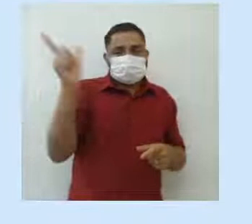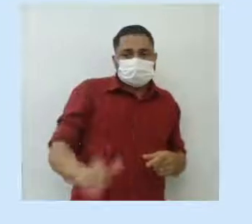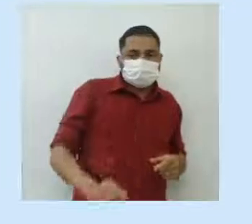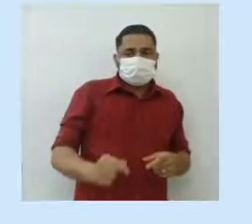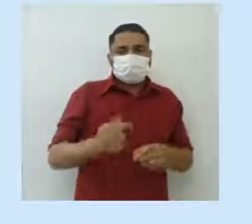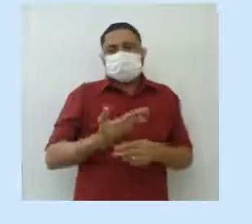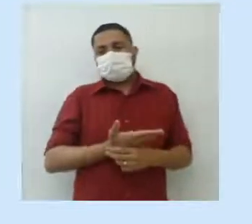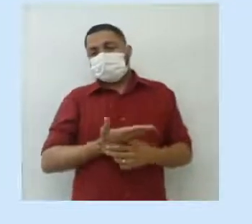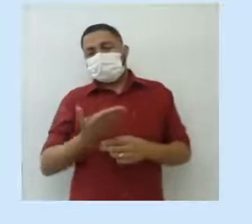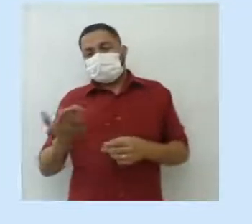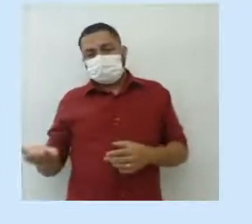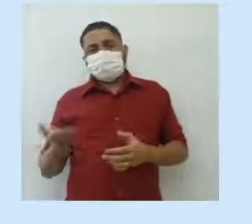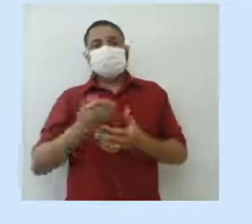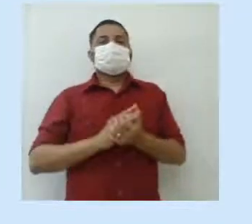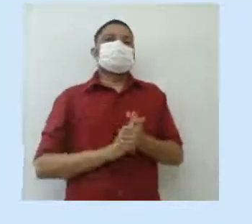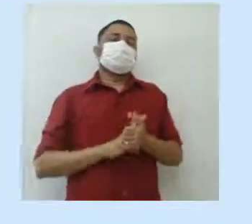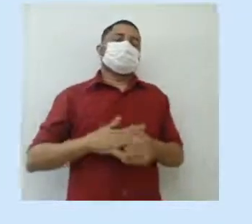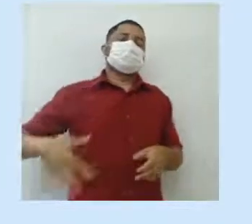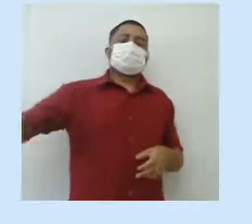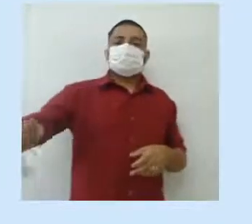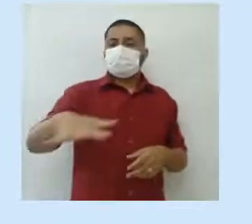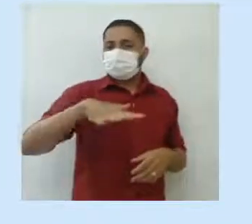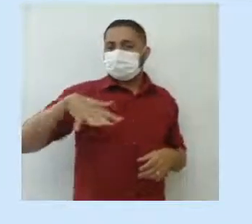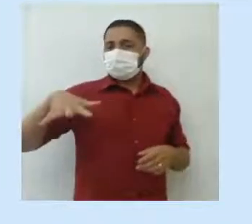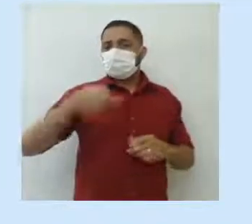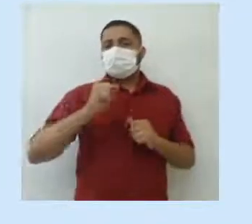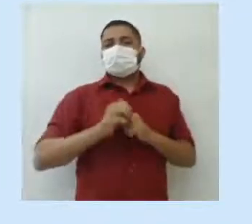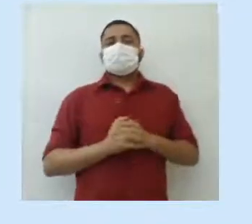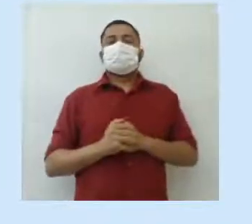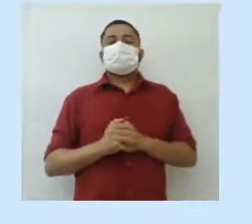trazida das regiões, né,